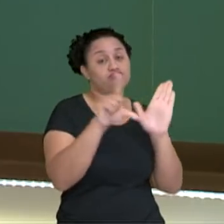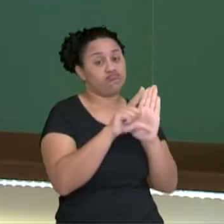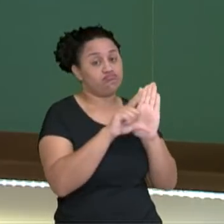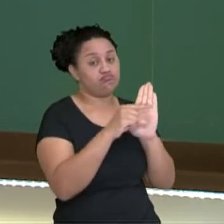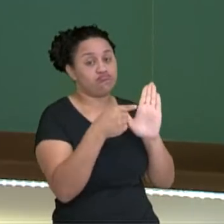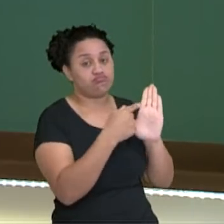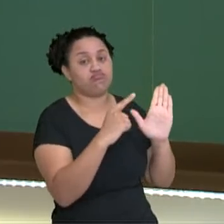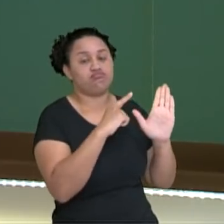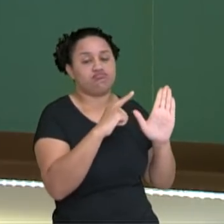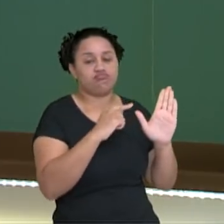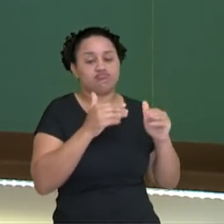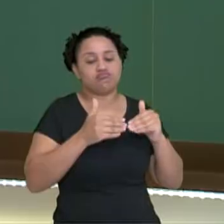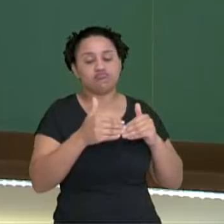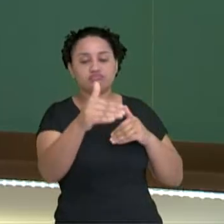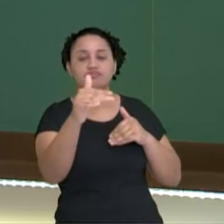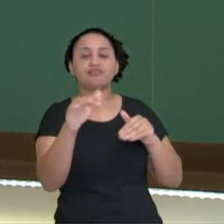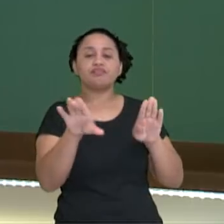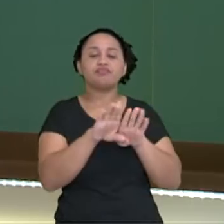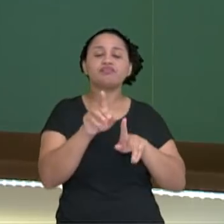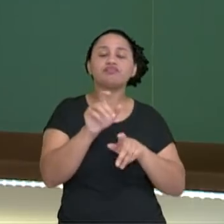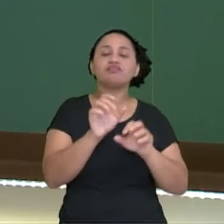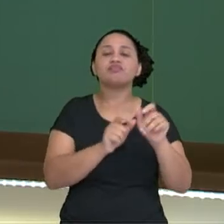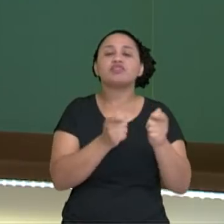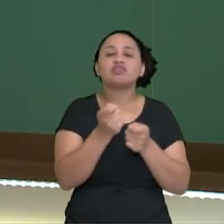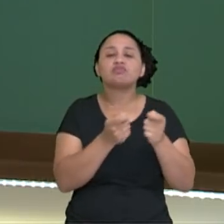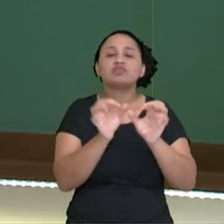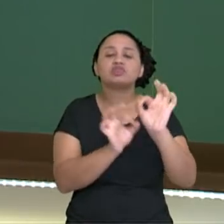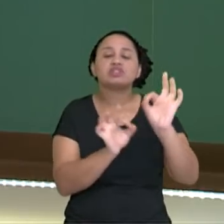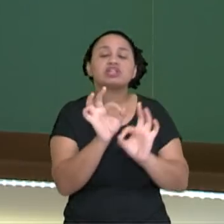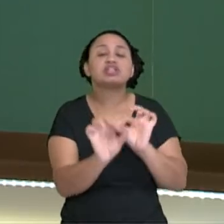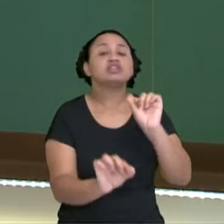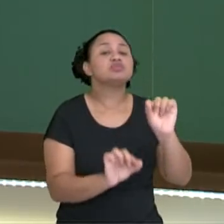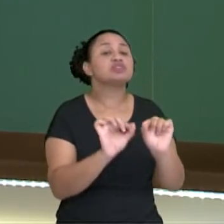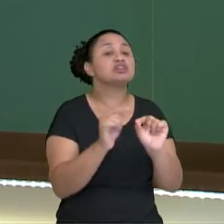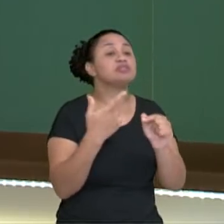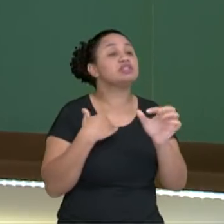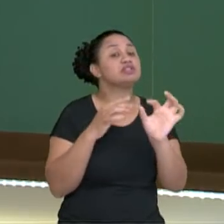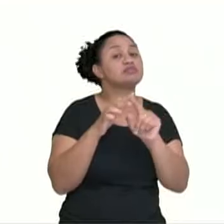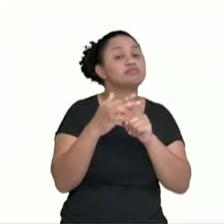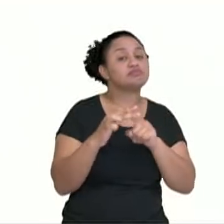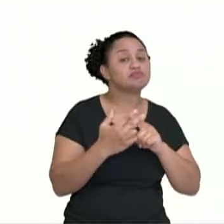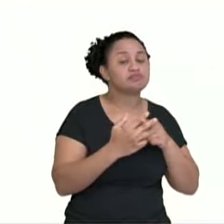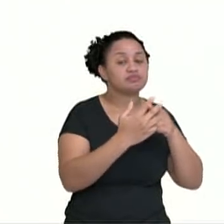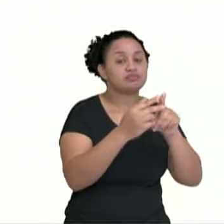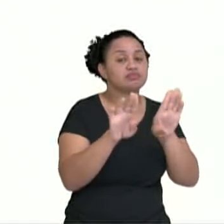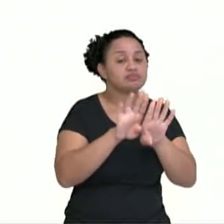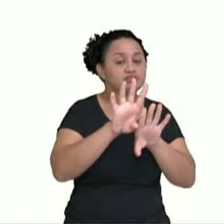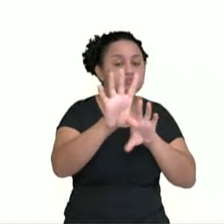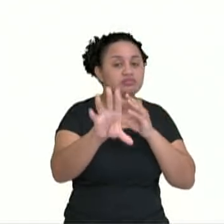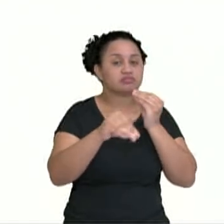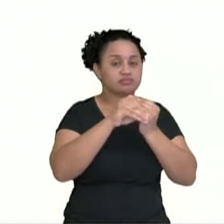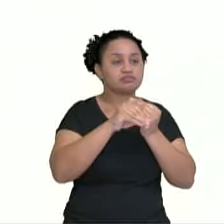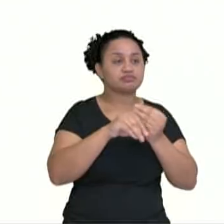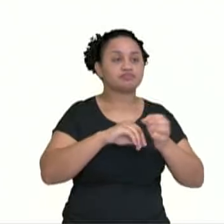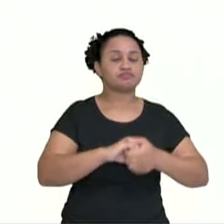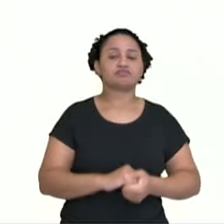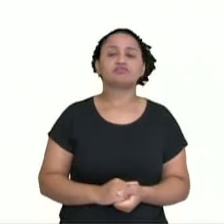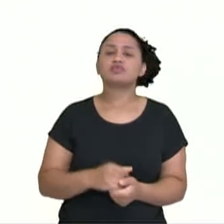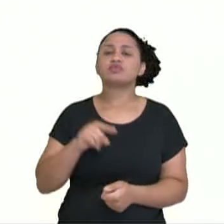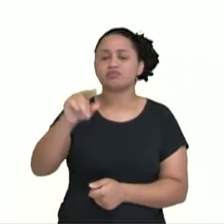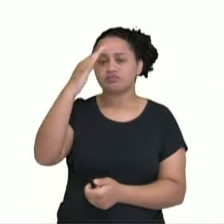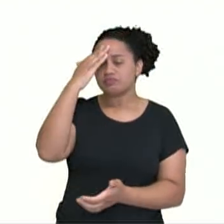ajustam o que precisa ser revisto e implementado. Você acredita que